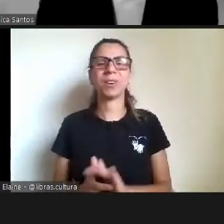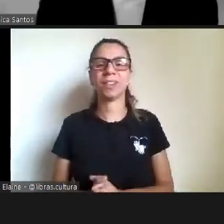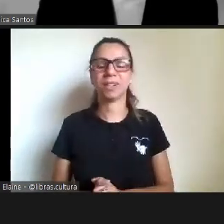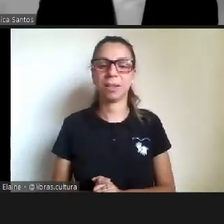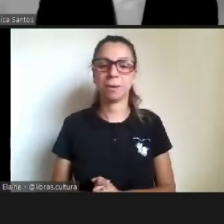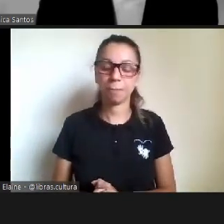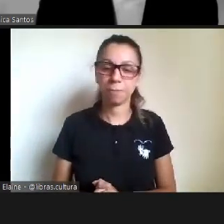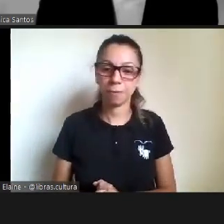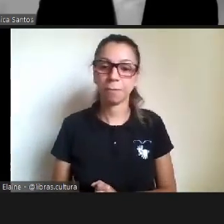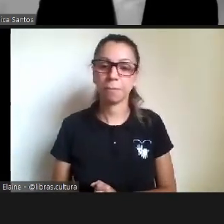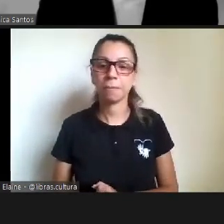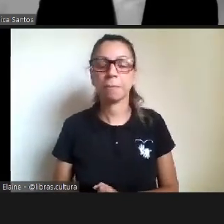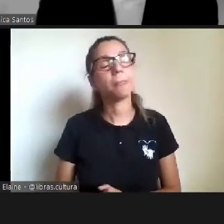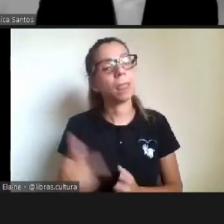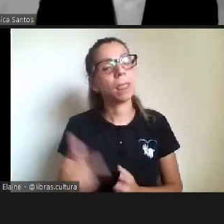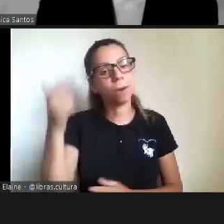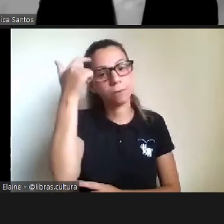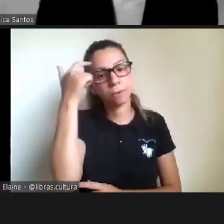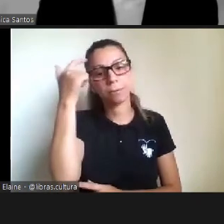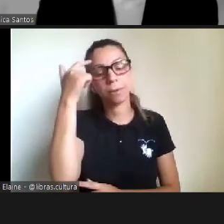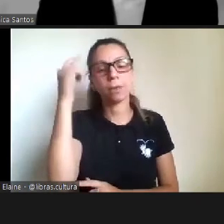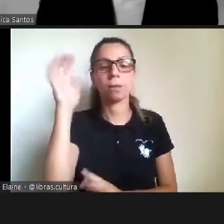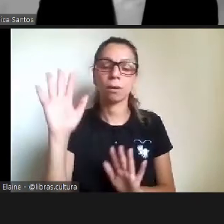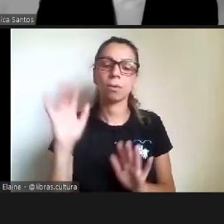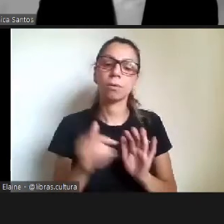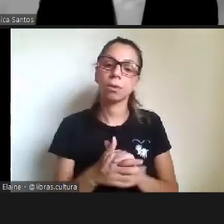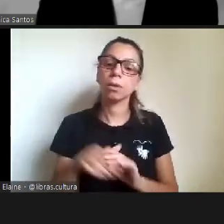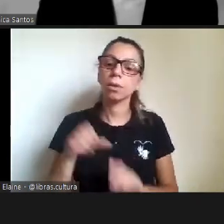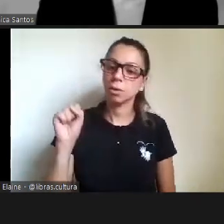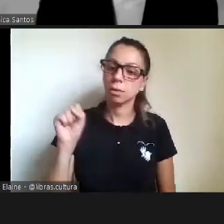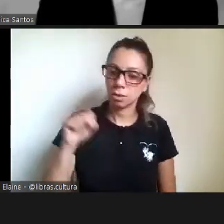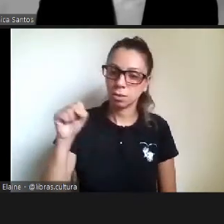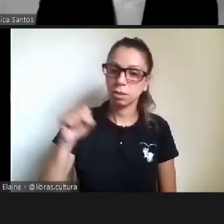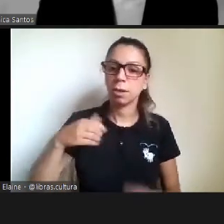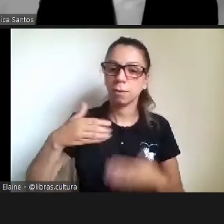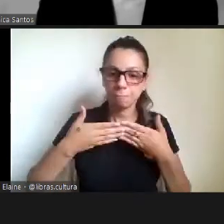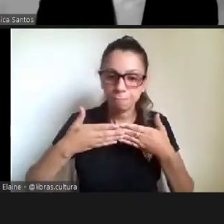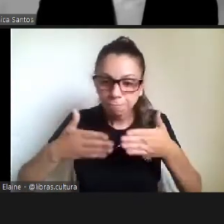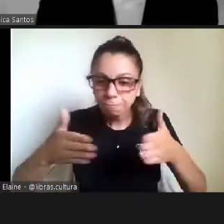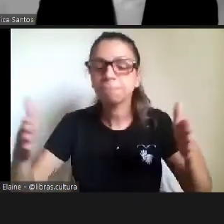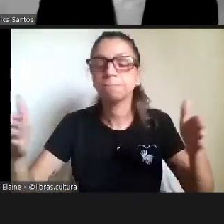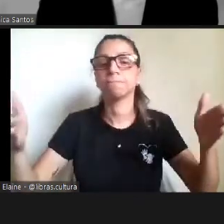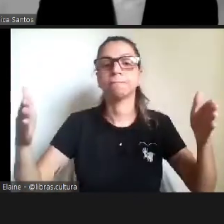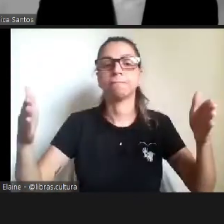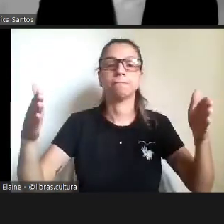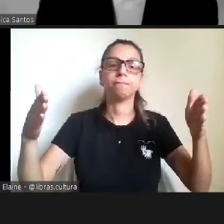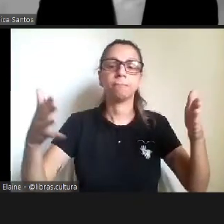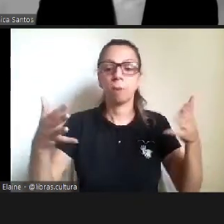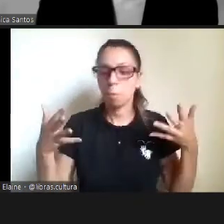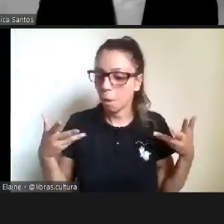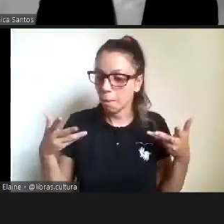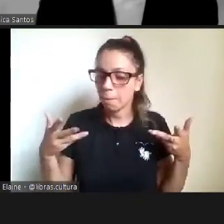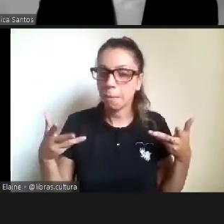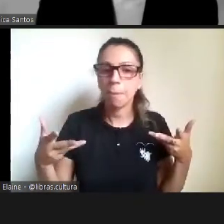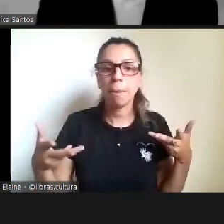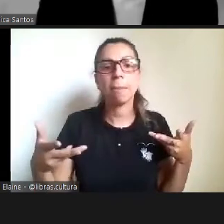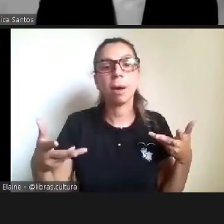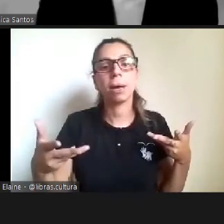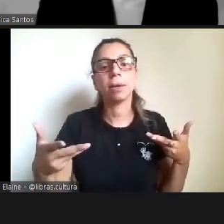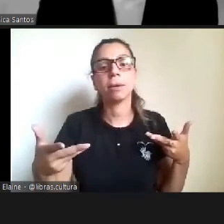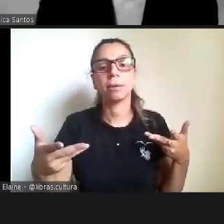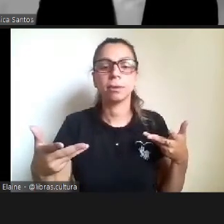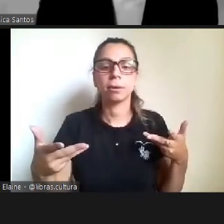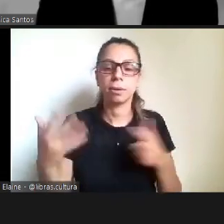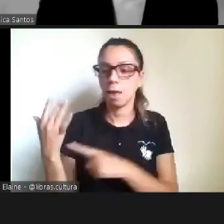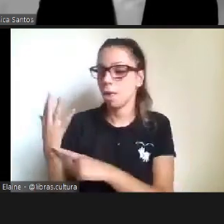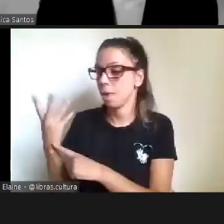Eu não sei, eu fico pensando também que, sim, inaugurou-se, apressou-se, A ida da